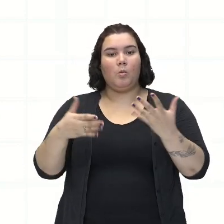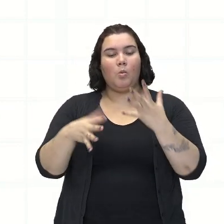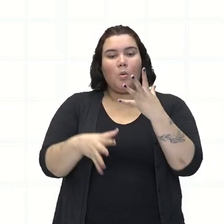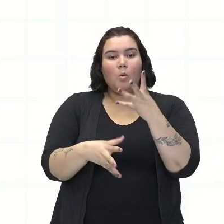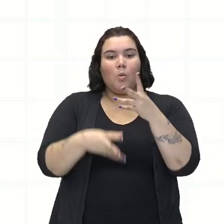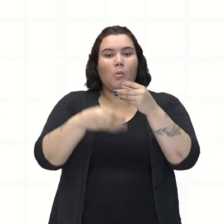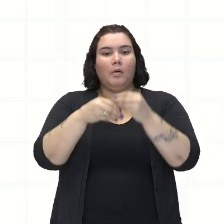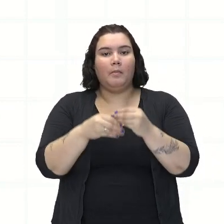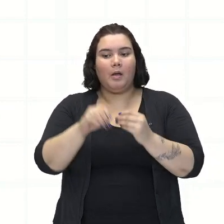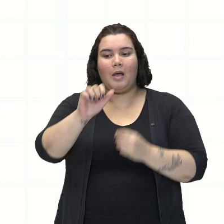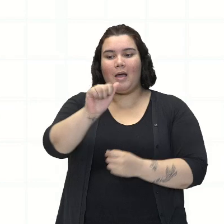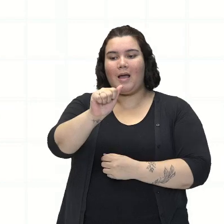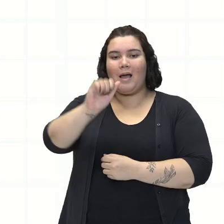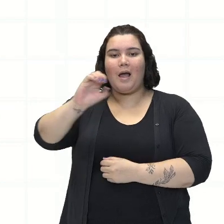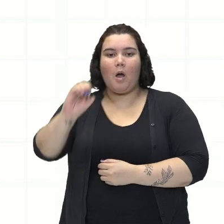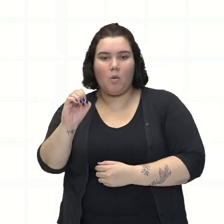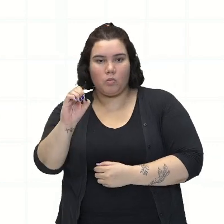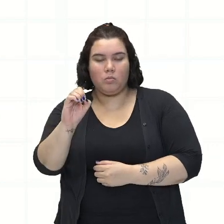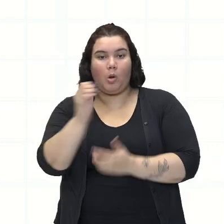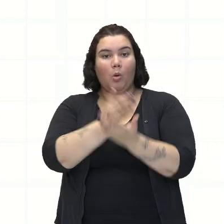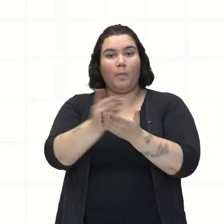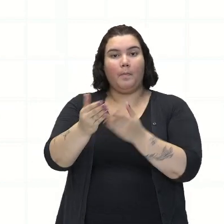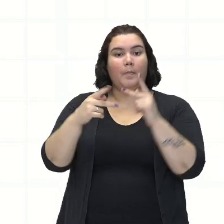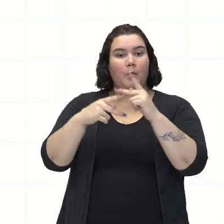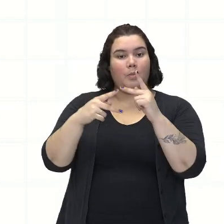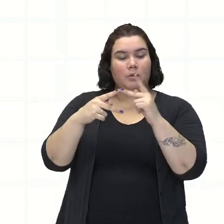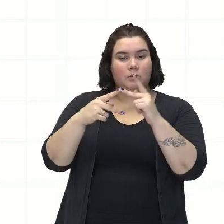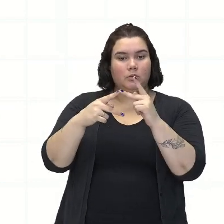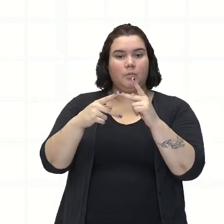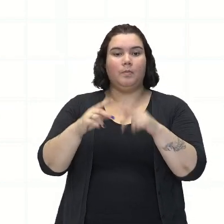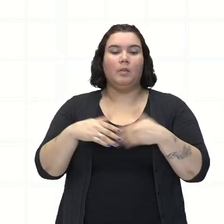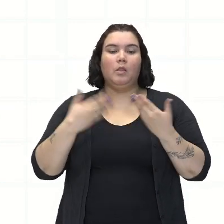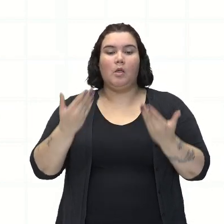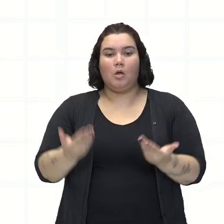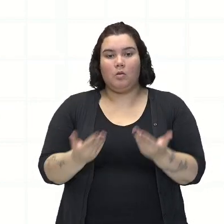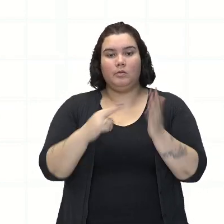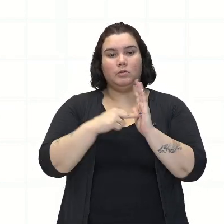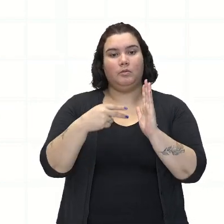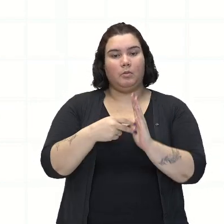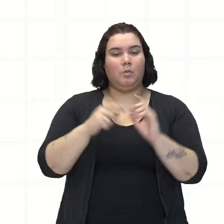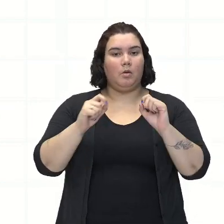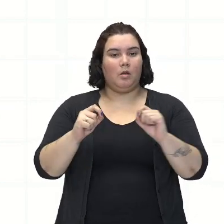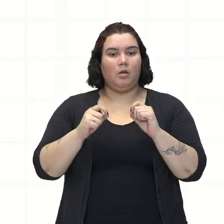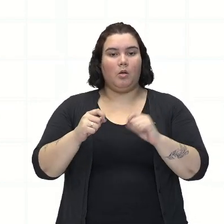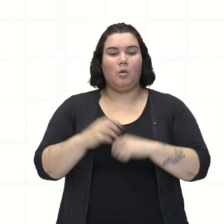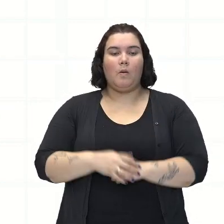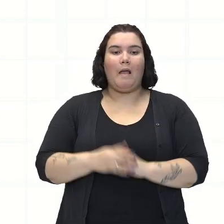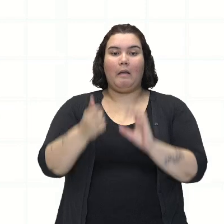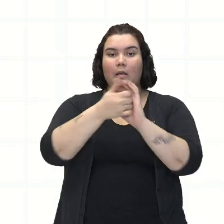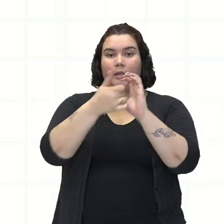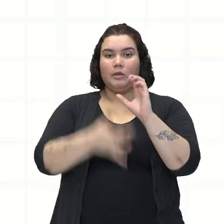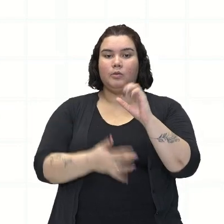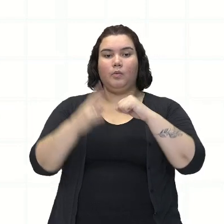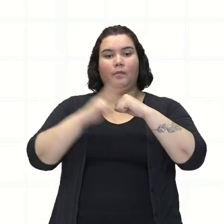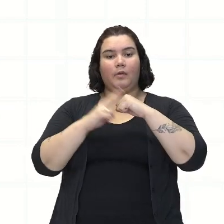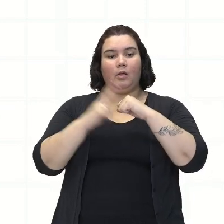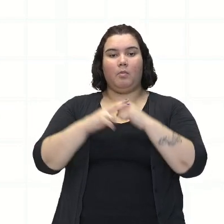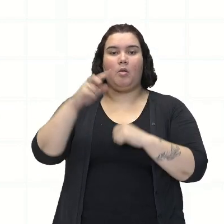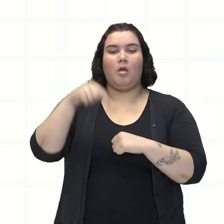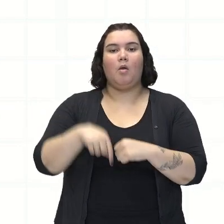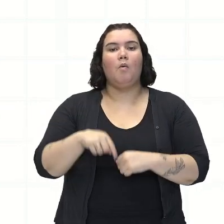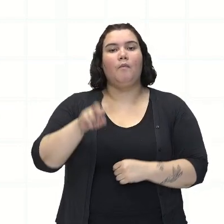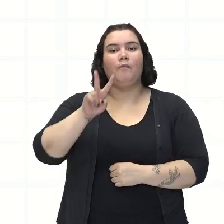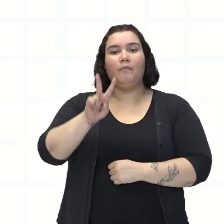vendedor, iniciado com preposição. Nesse sentido, então, a classificação do verbo é verbo